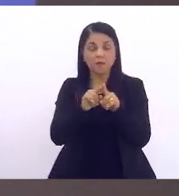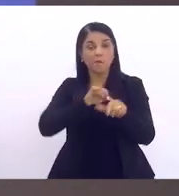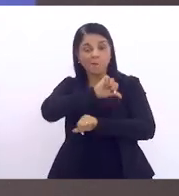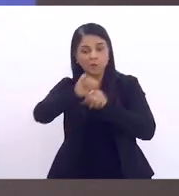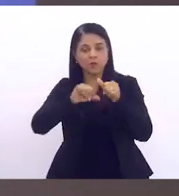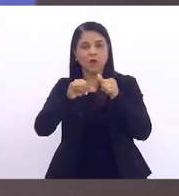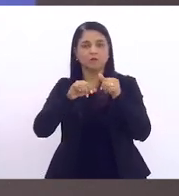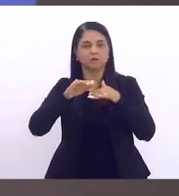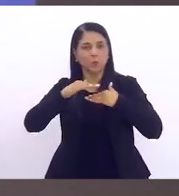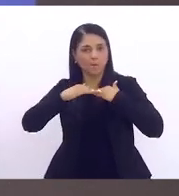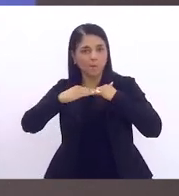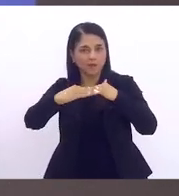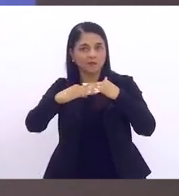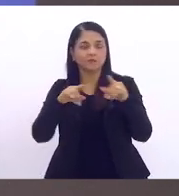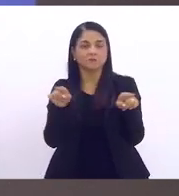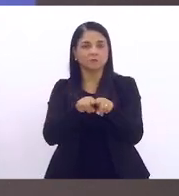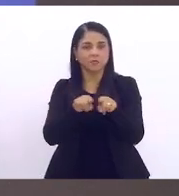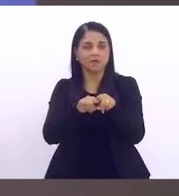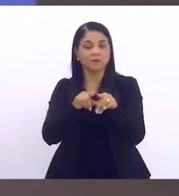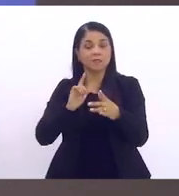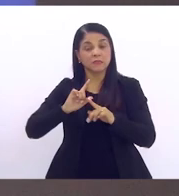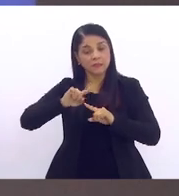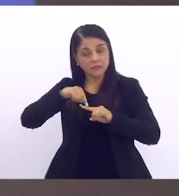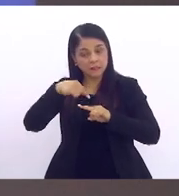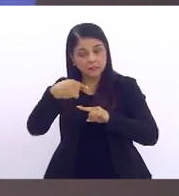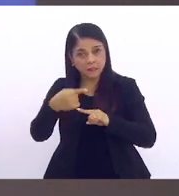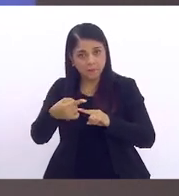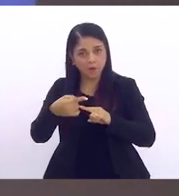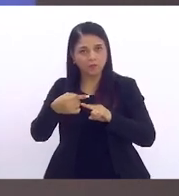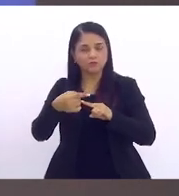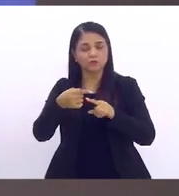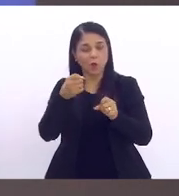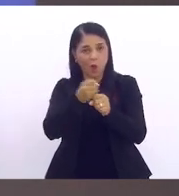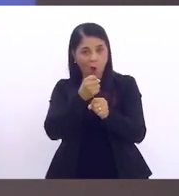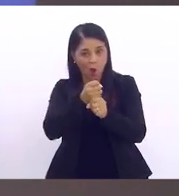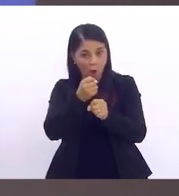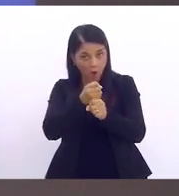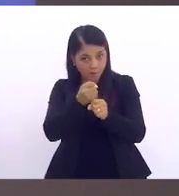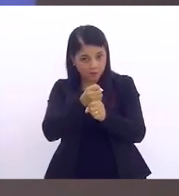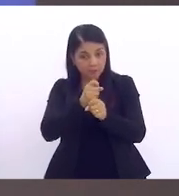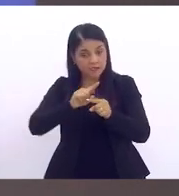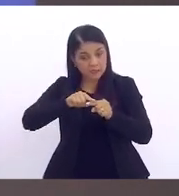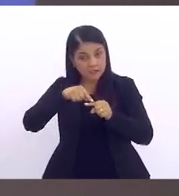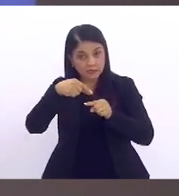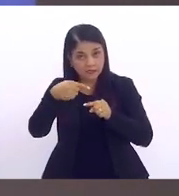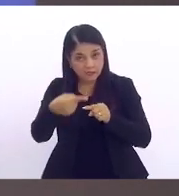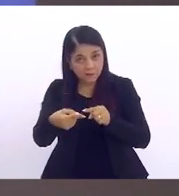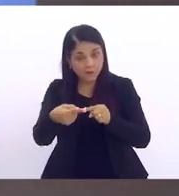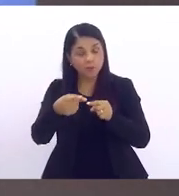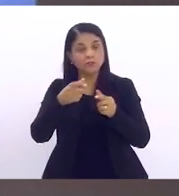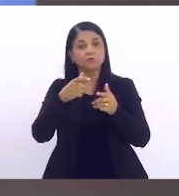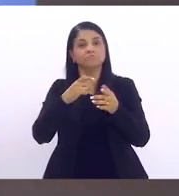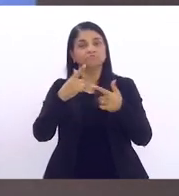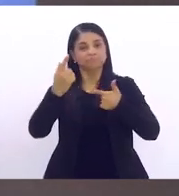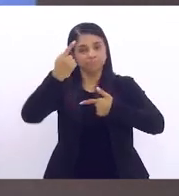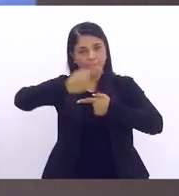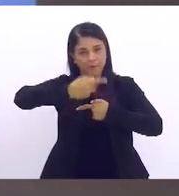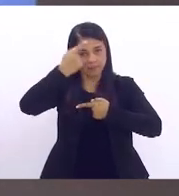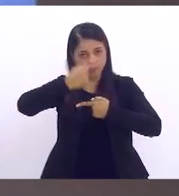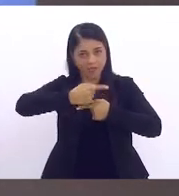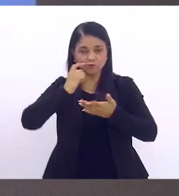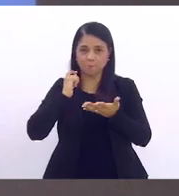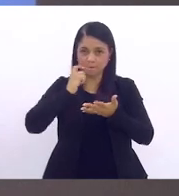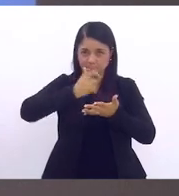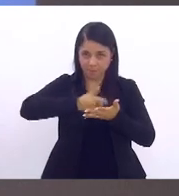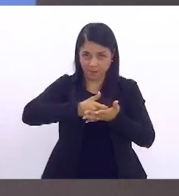ano para depois cobrar o pedágio Ou seja a gente executou primeiro o serviço e depois a gente fez a execução do do pedágio mas a gente entende que